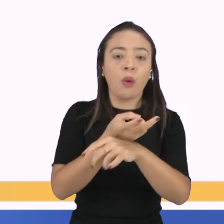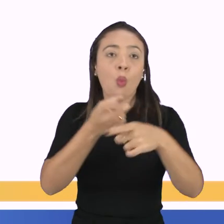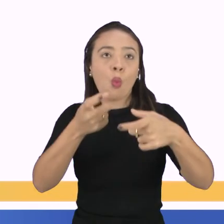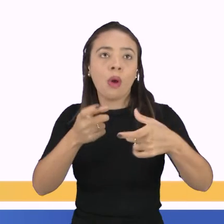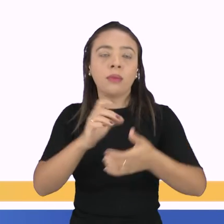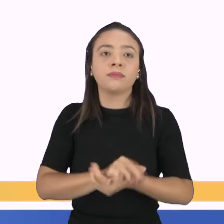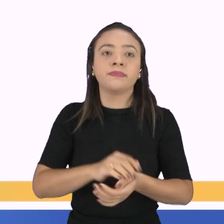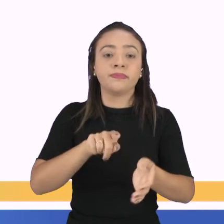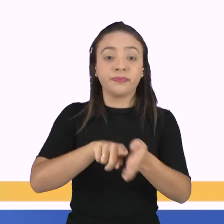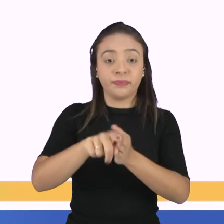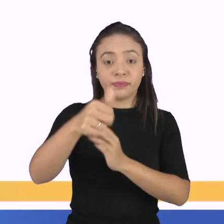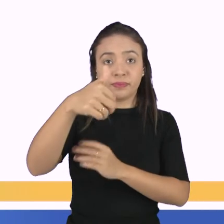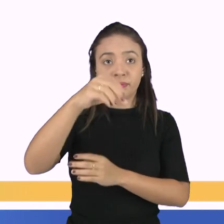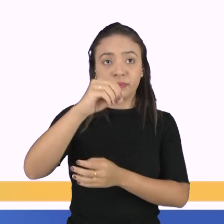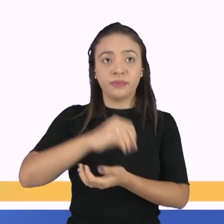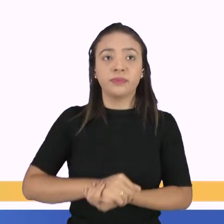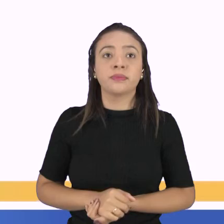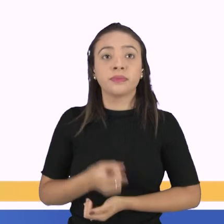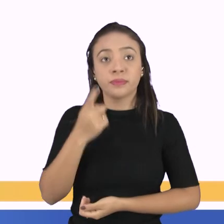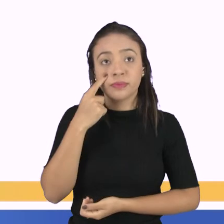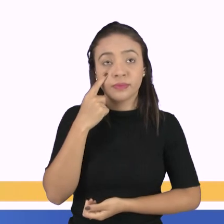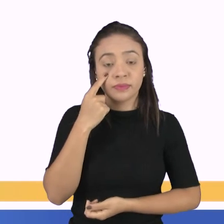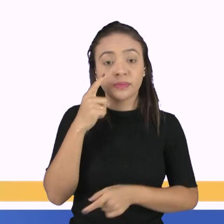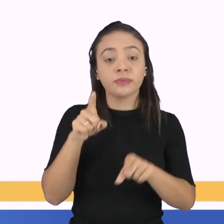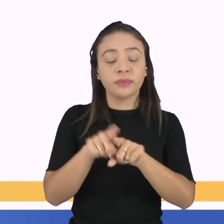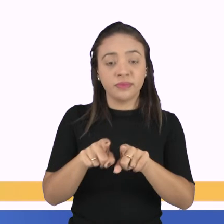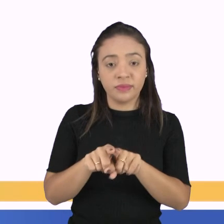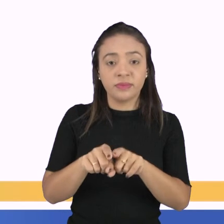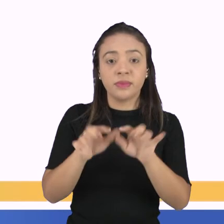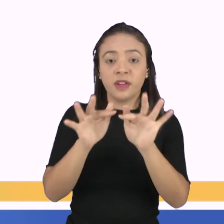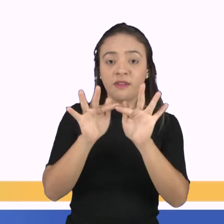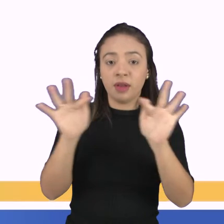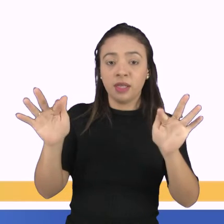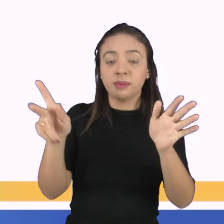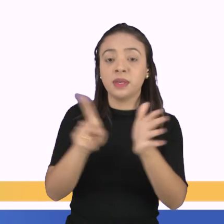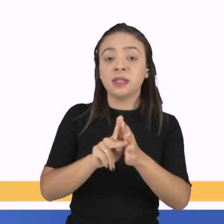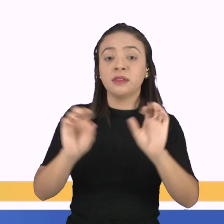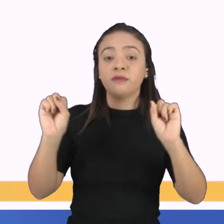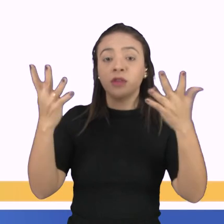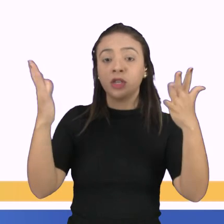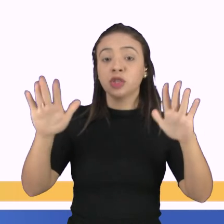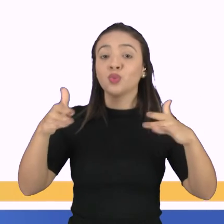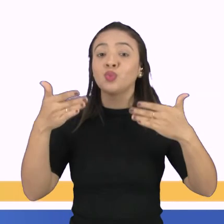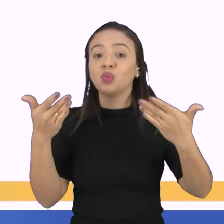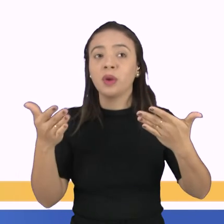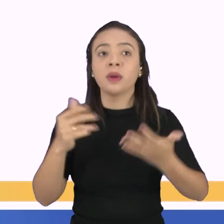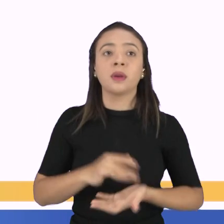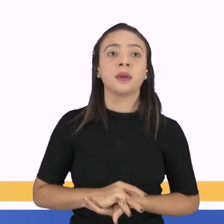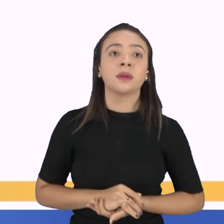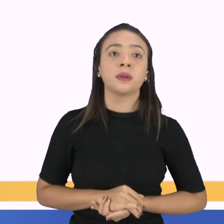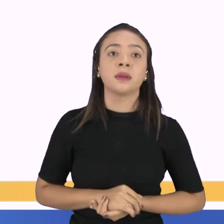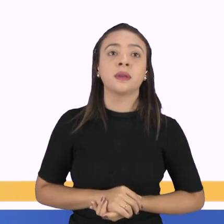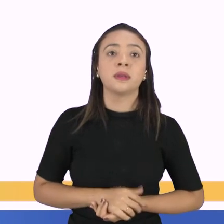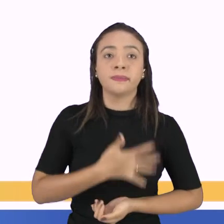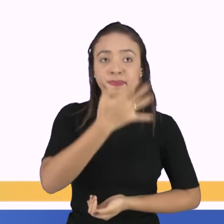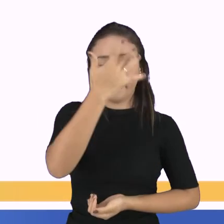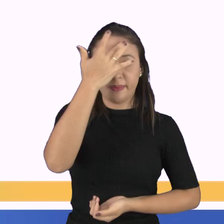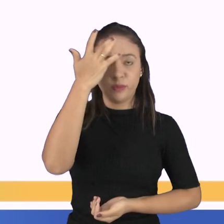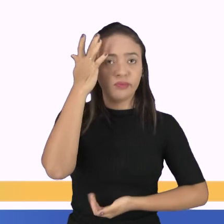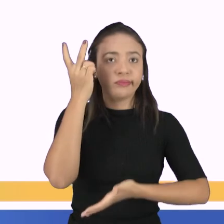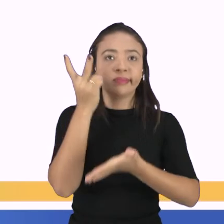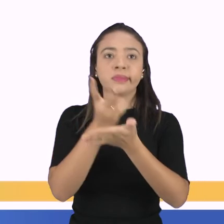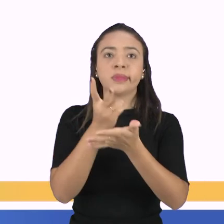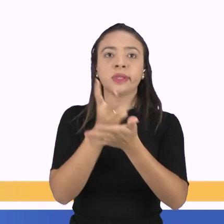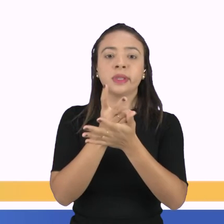E na questão 10, pessoal, observe a descrição novamente e diga a qual data se refere. Então diz aí, as pessoas costumam